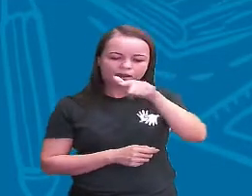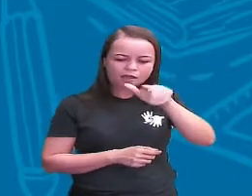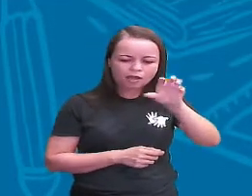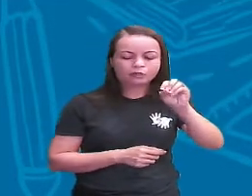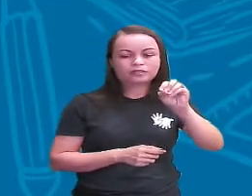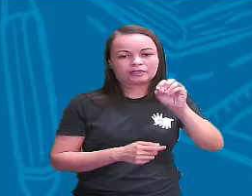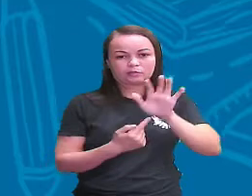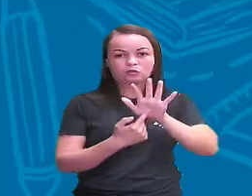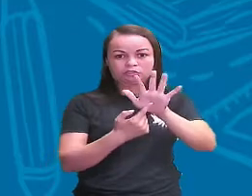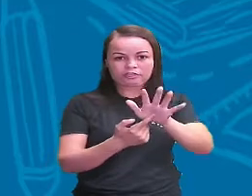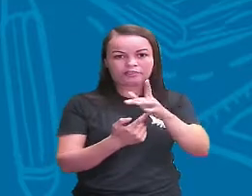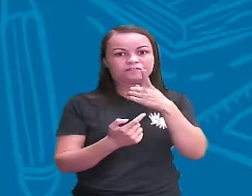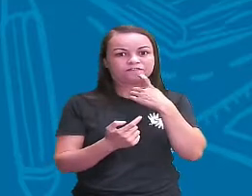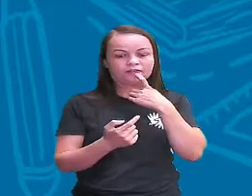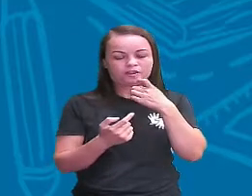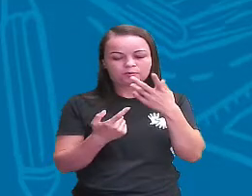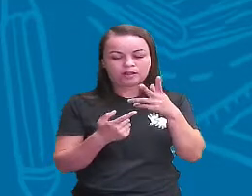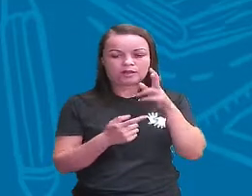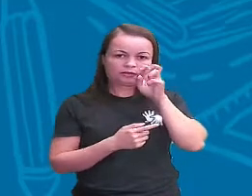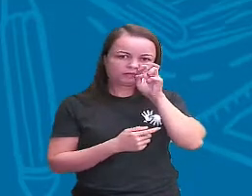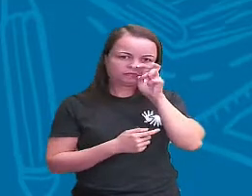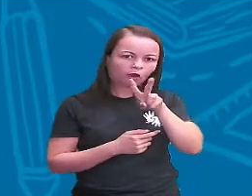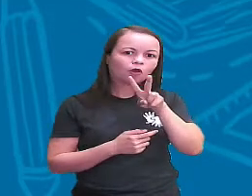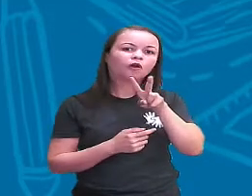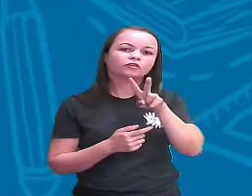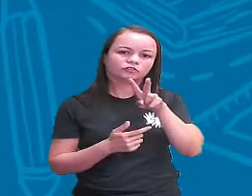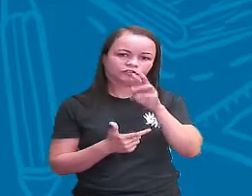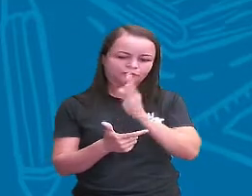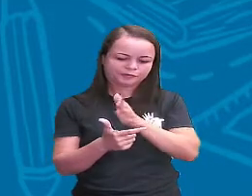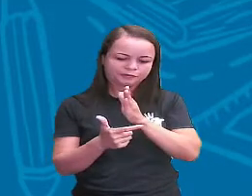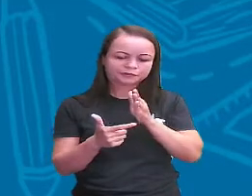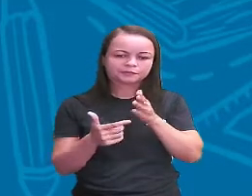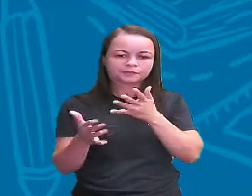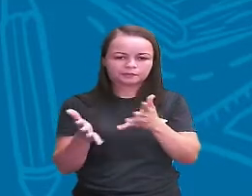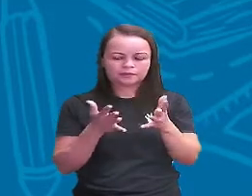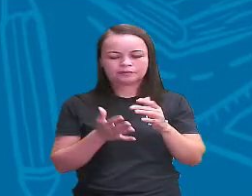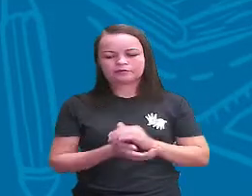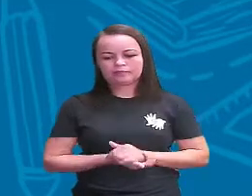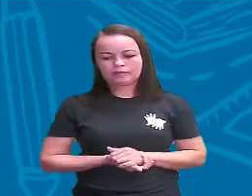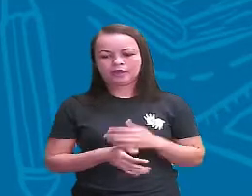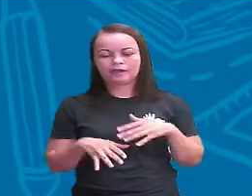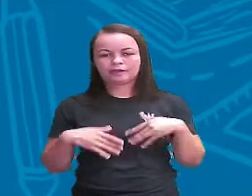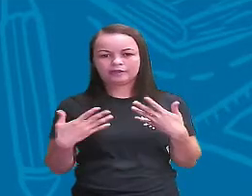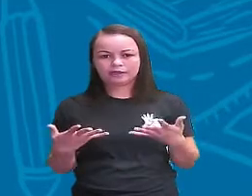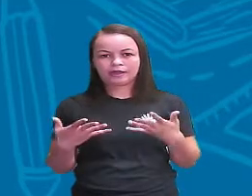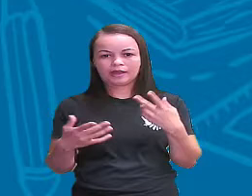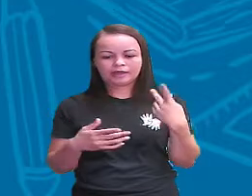a última sílaba forte. Então, a gente chama de